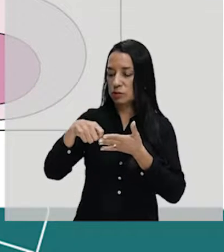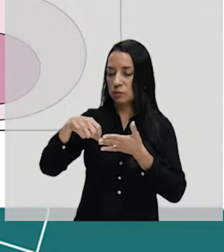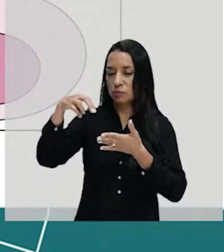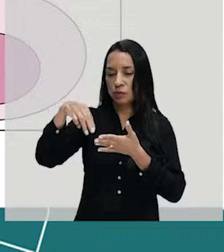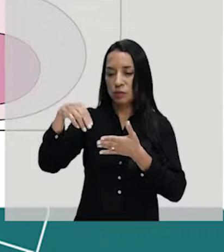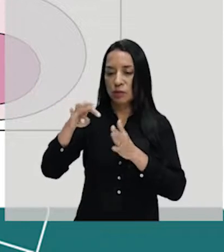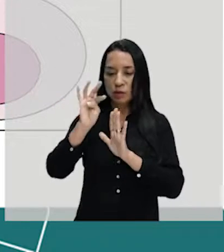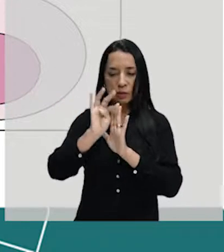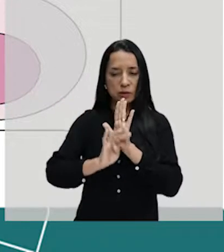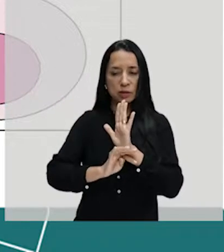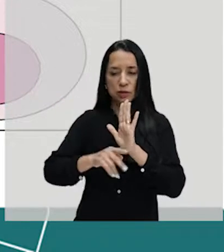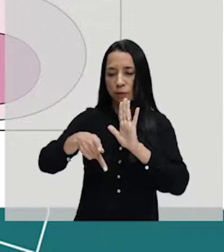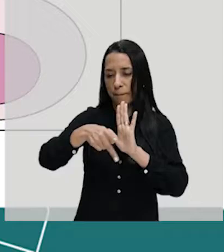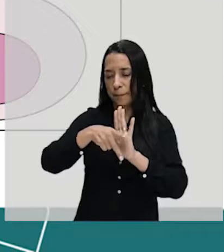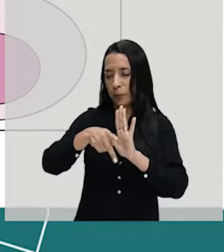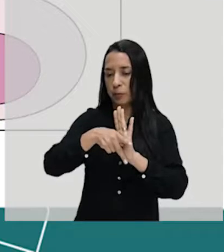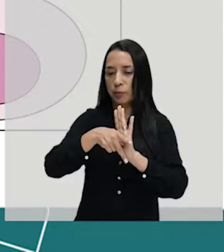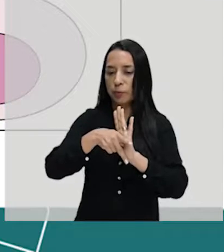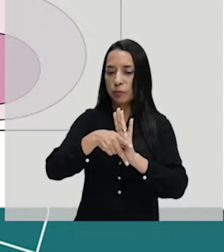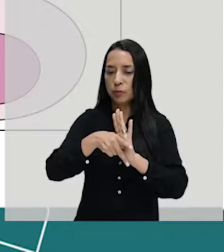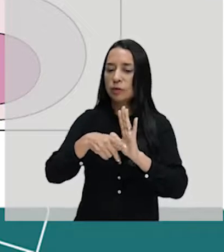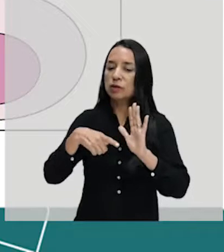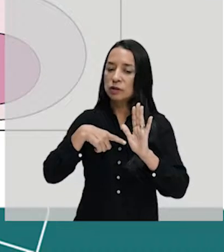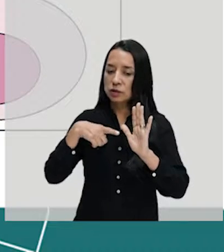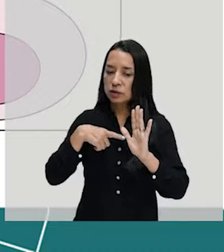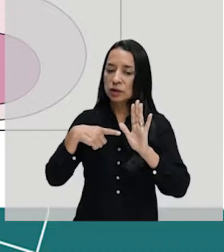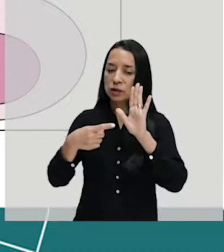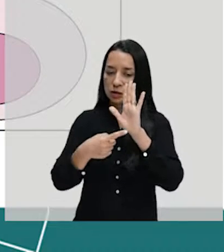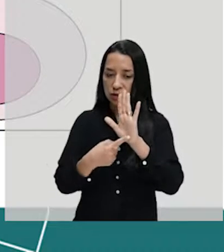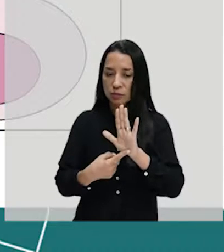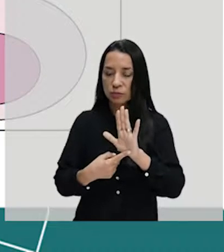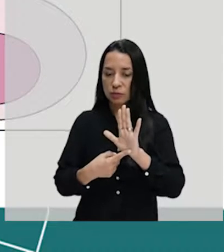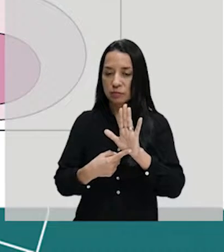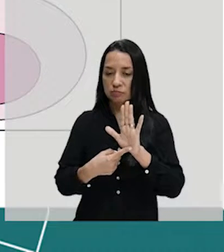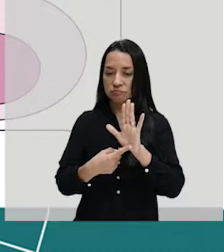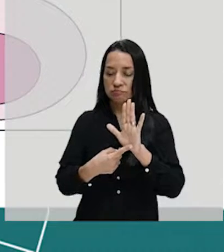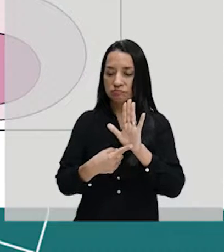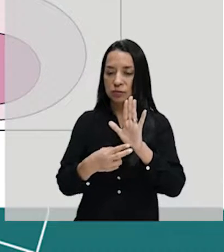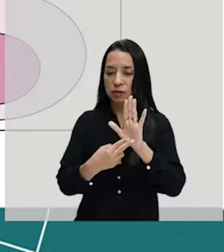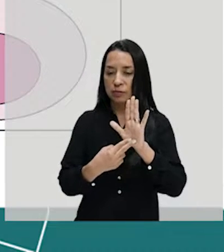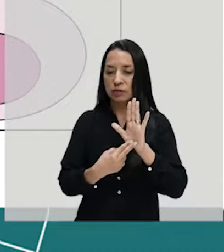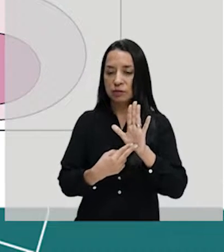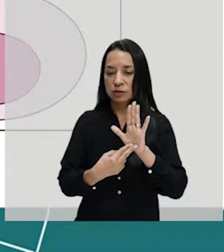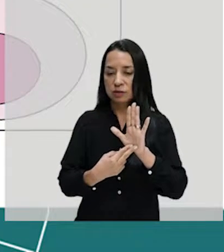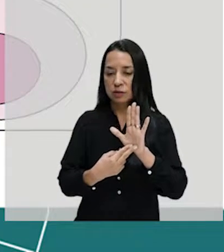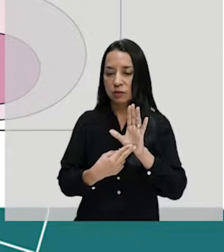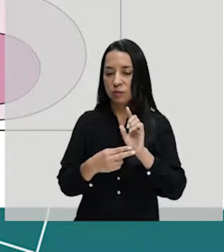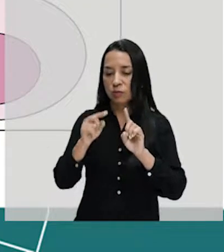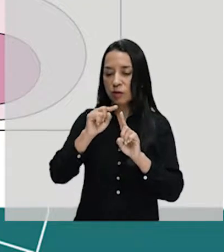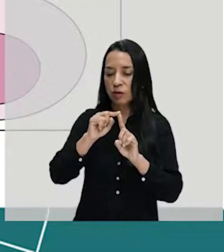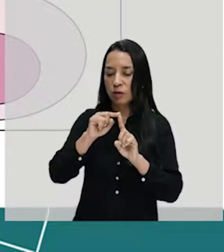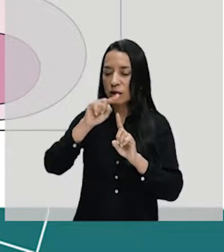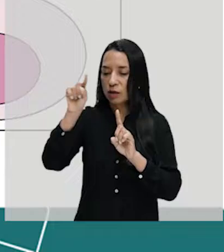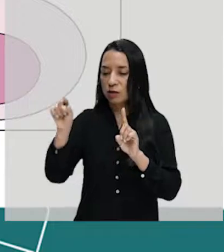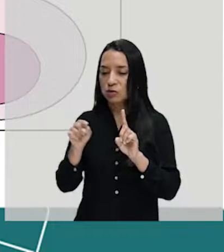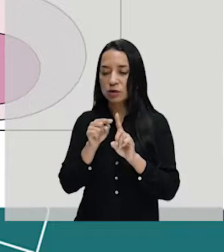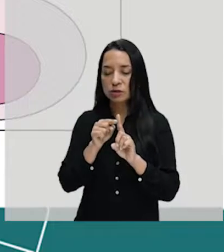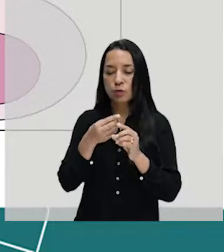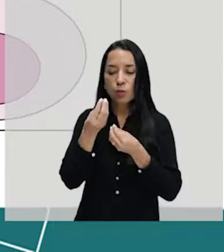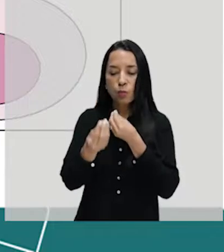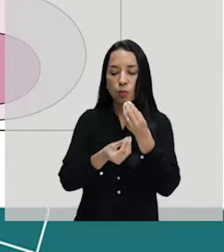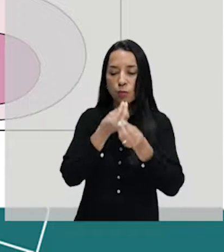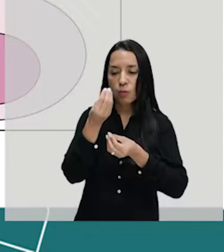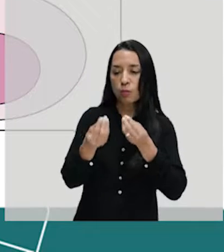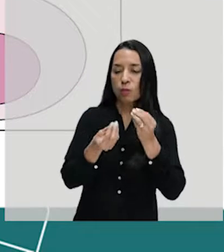texto propriamente dito como eu tenho uma representação via diagrama de Vento lembra olha só como é que eu representa que um